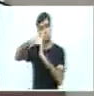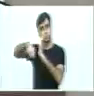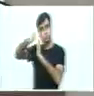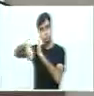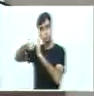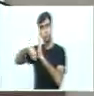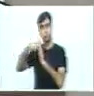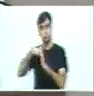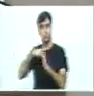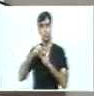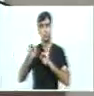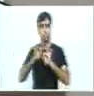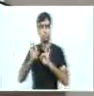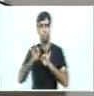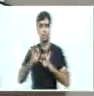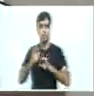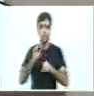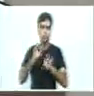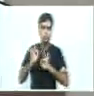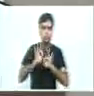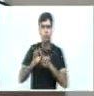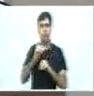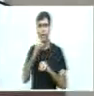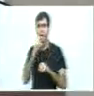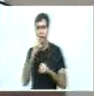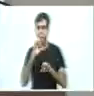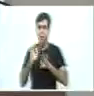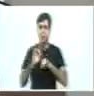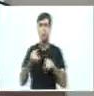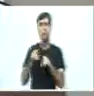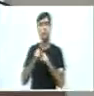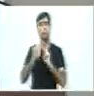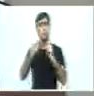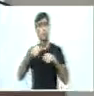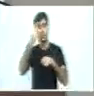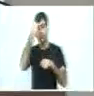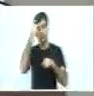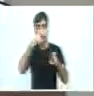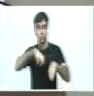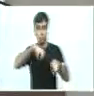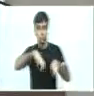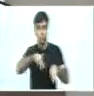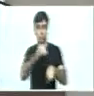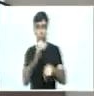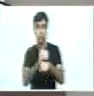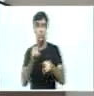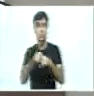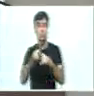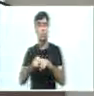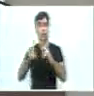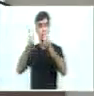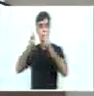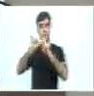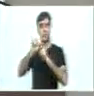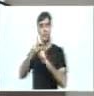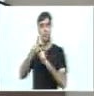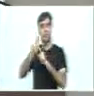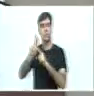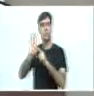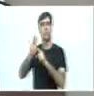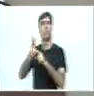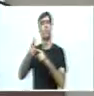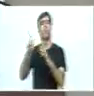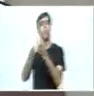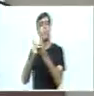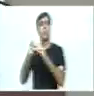projeto de conservação de águas, tá? Que cria benefícios para o produtor rural que preserva águas, e o do IPTU Verde, para que os senhores possam nos